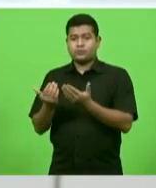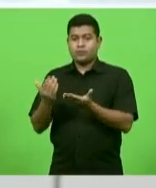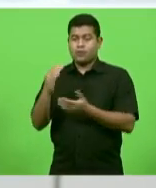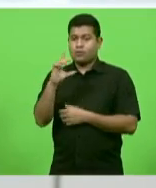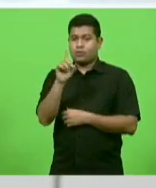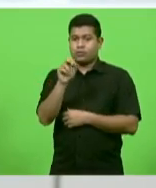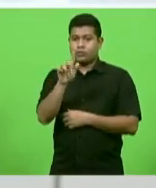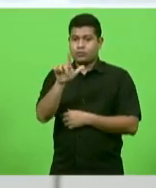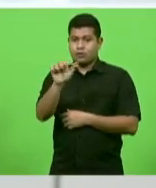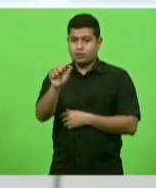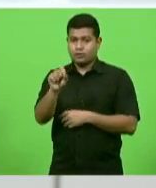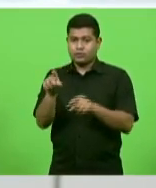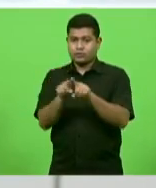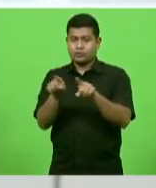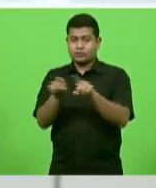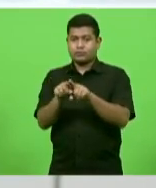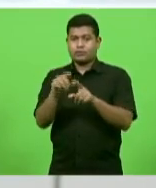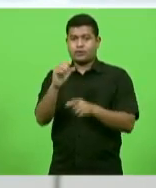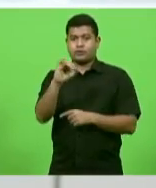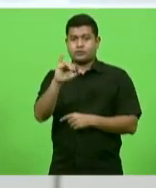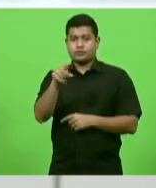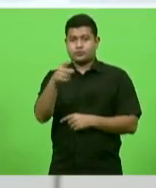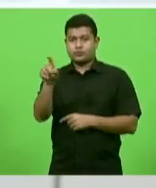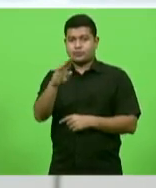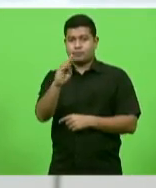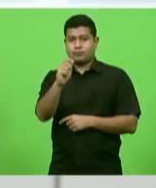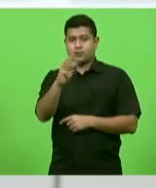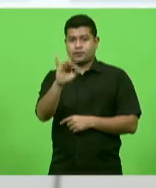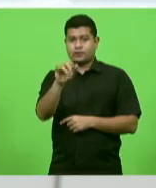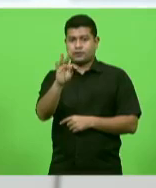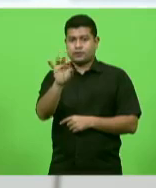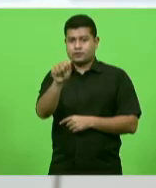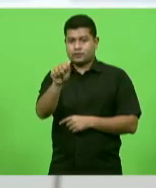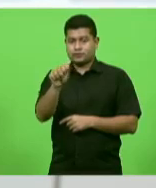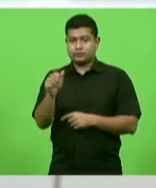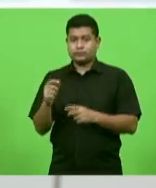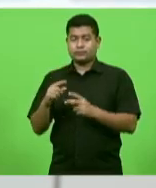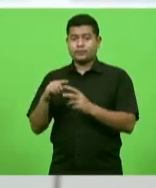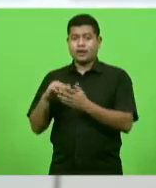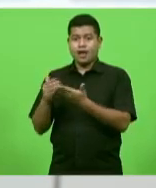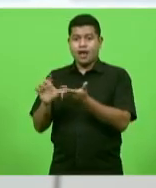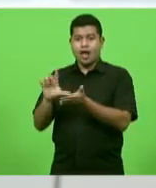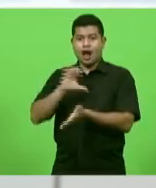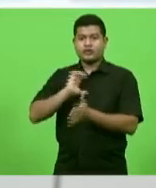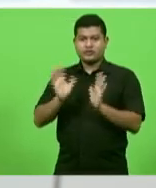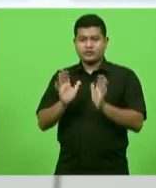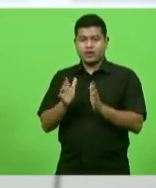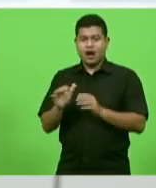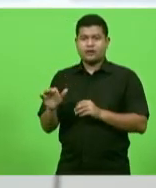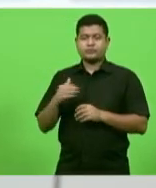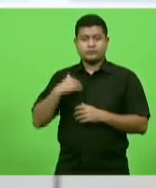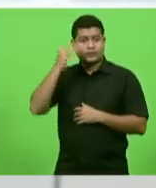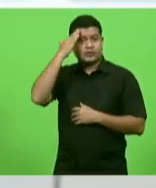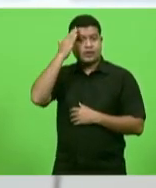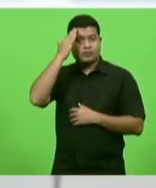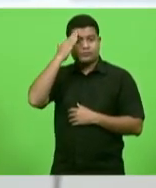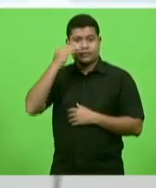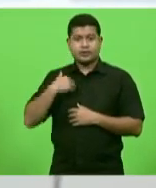Borba e João Batista Cordeiro Júnior para de forma premeditada consciente